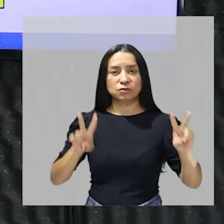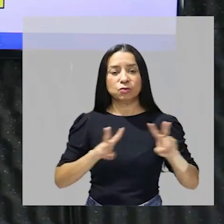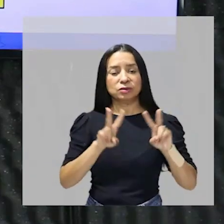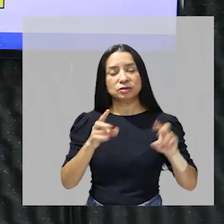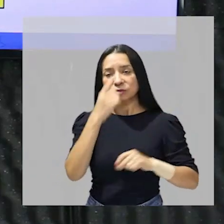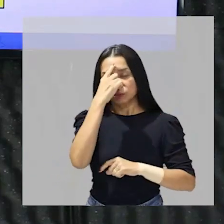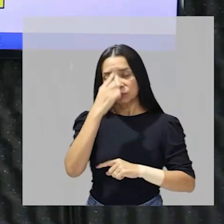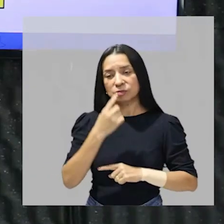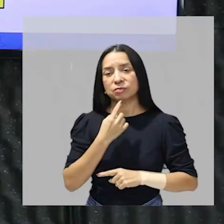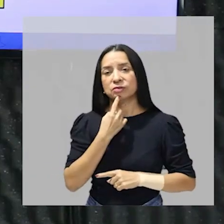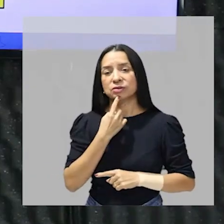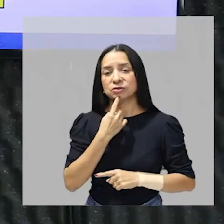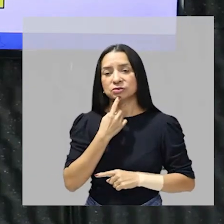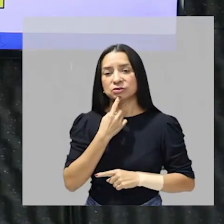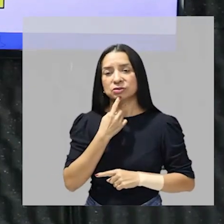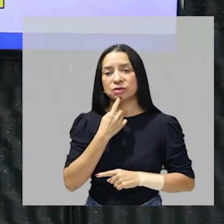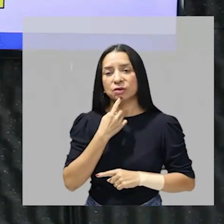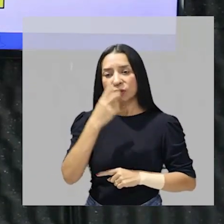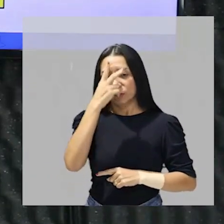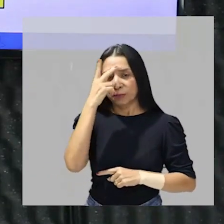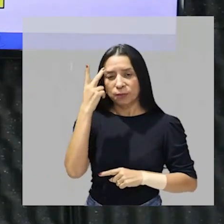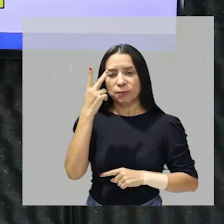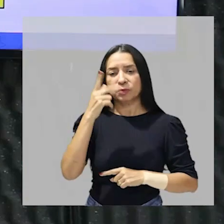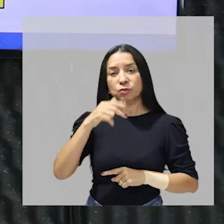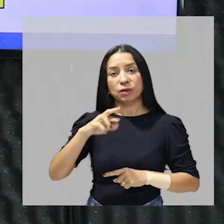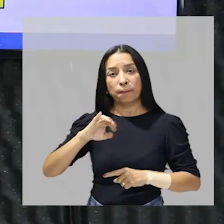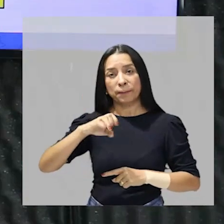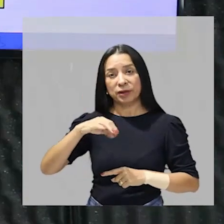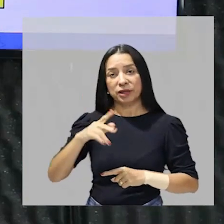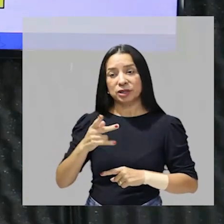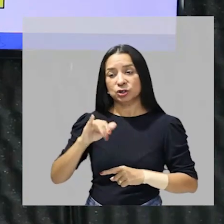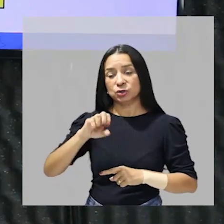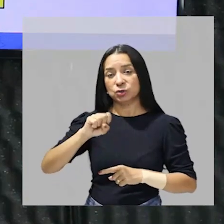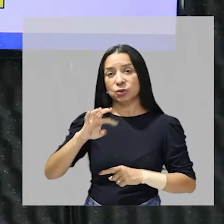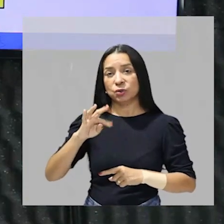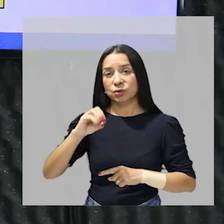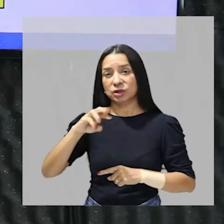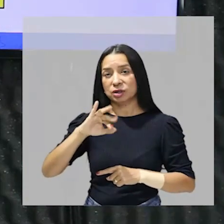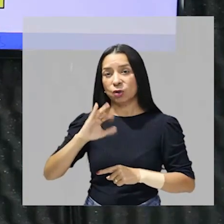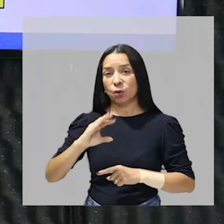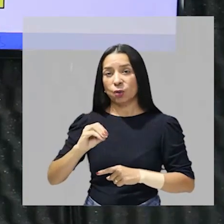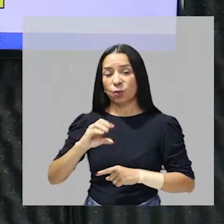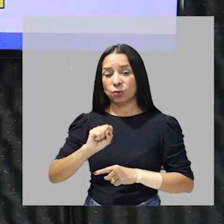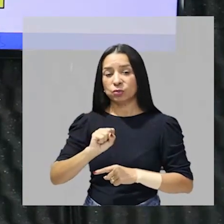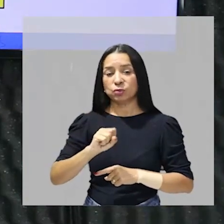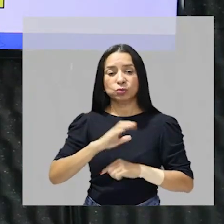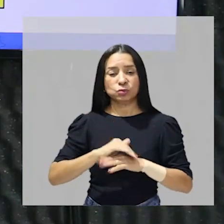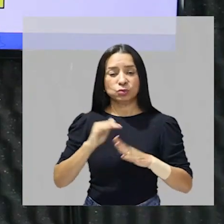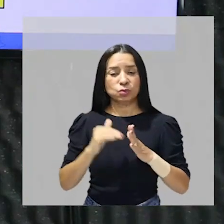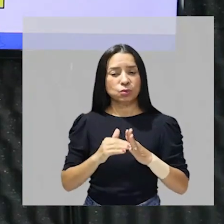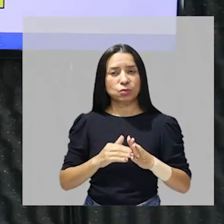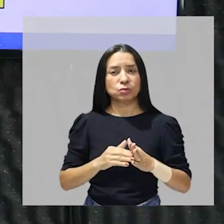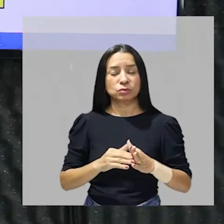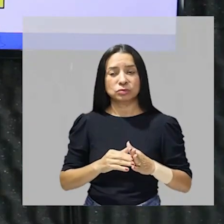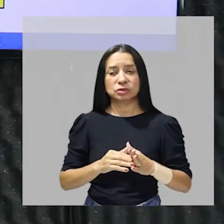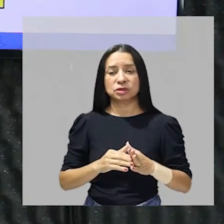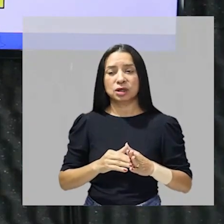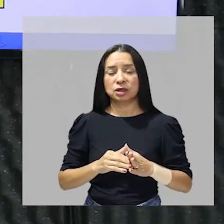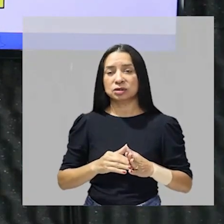indivíduos pré-históricos, todos têm seus corpos magros. É porque eles passavam necessidade à